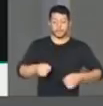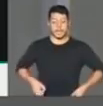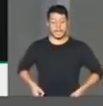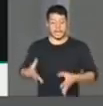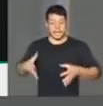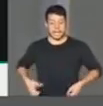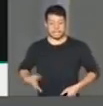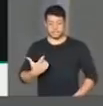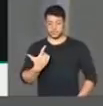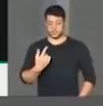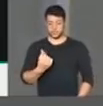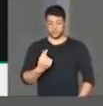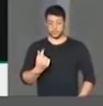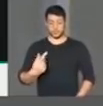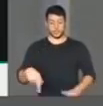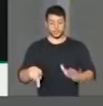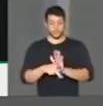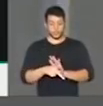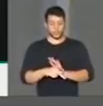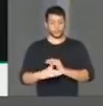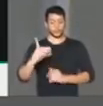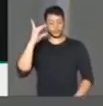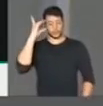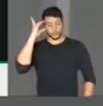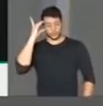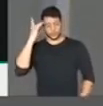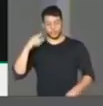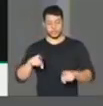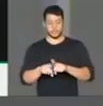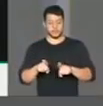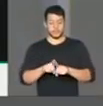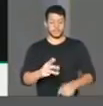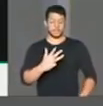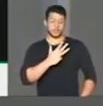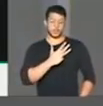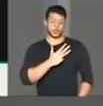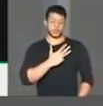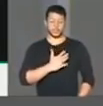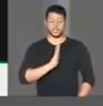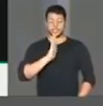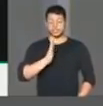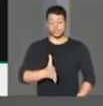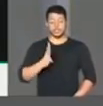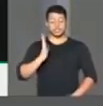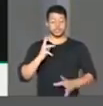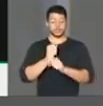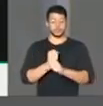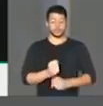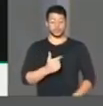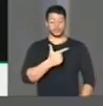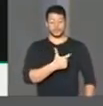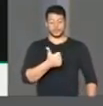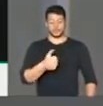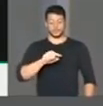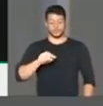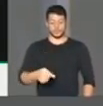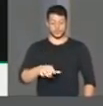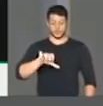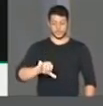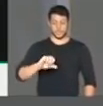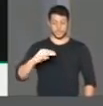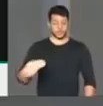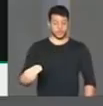Dilma e do Lula, já torrando até o mês de junho 21,9 bilhões que